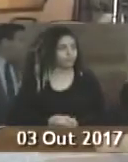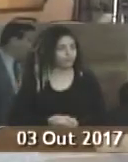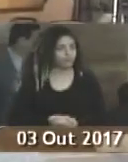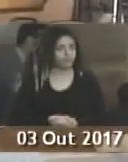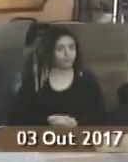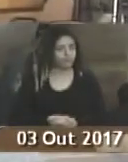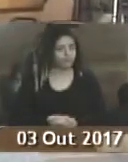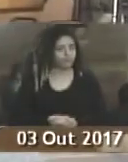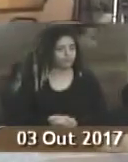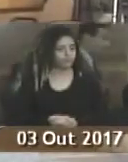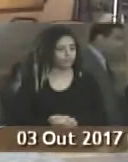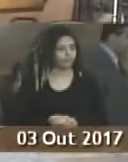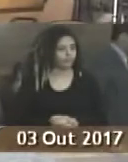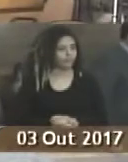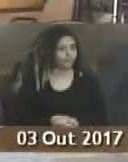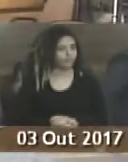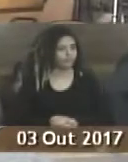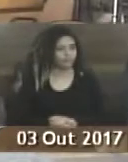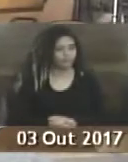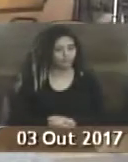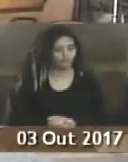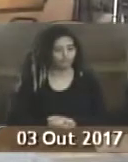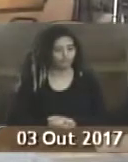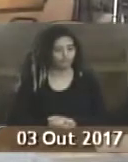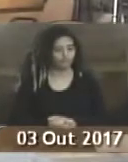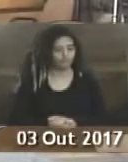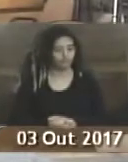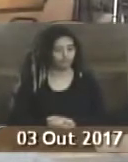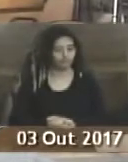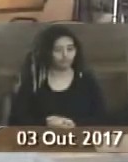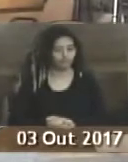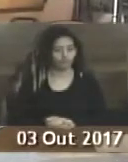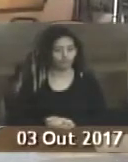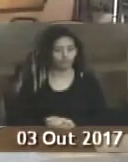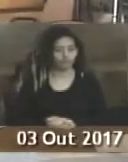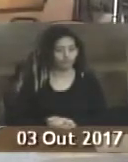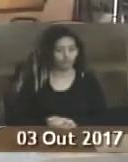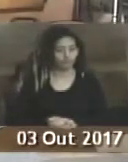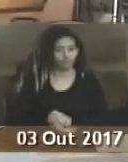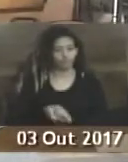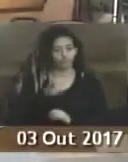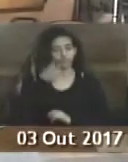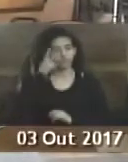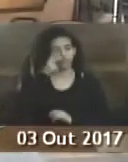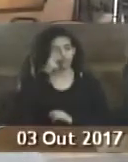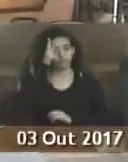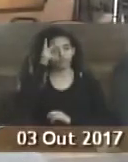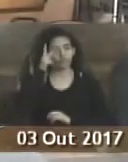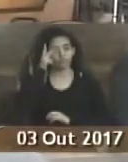Esse bigode tá sensacional. Fred Mercury. Com a palavra do Camu.